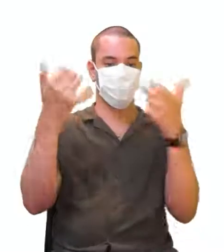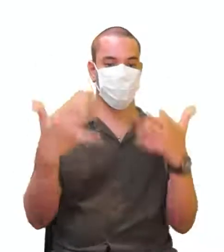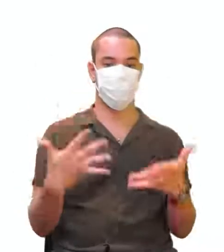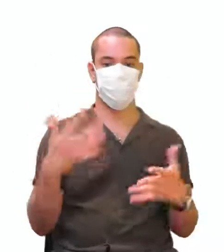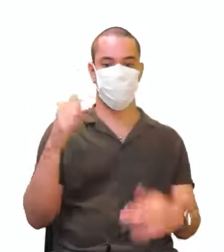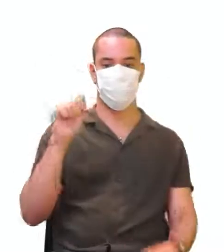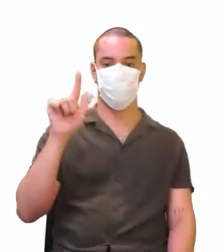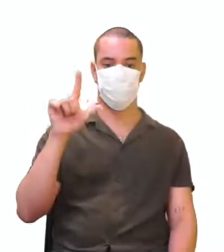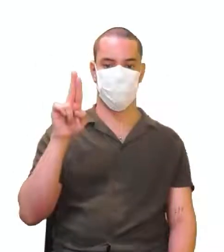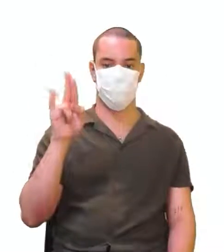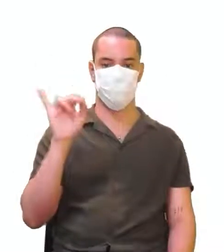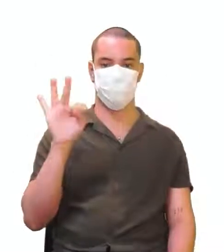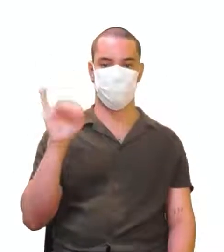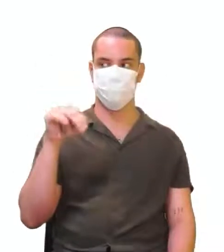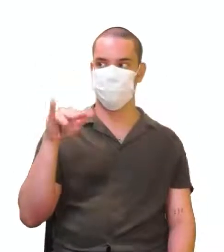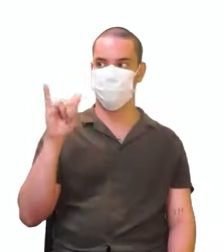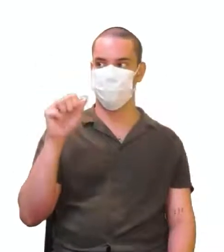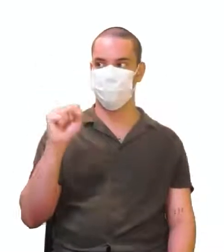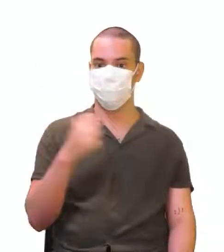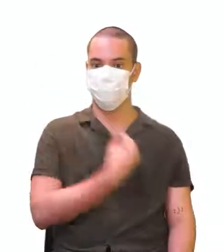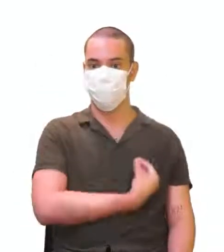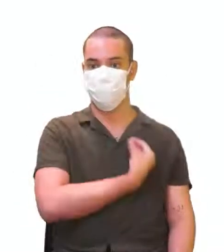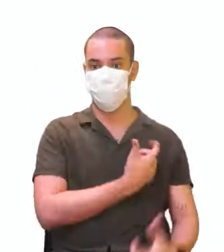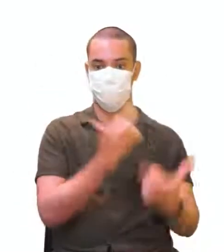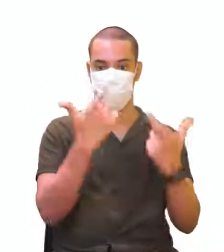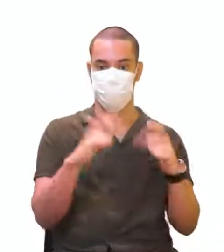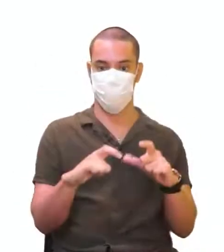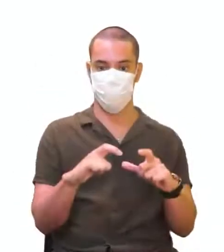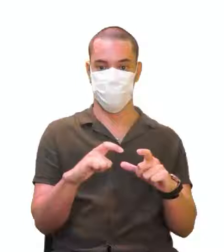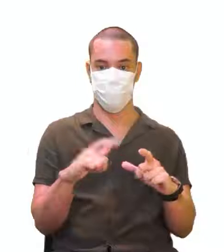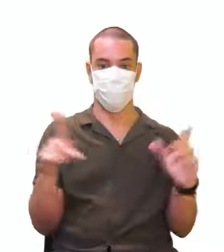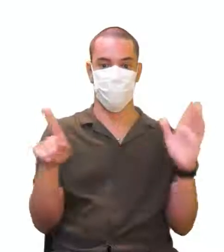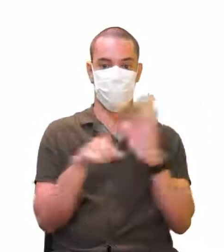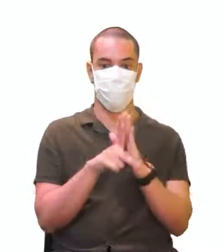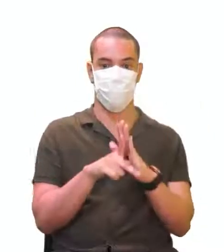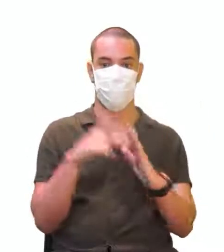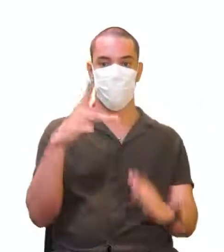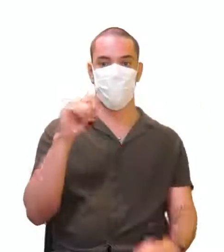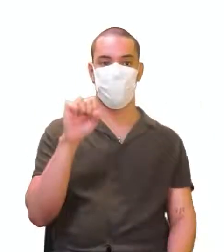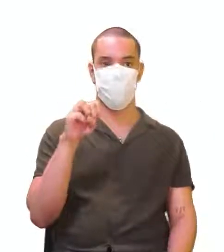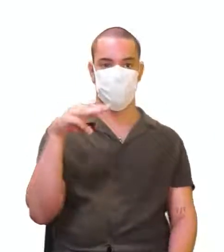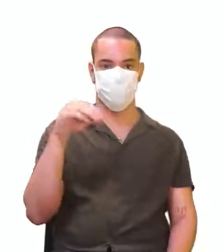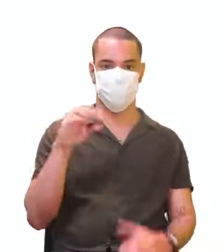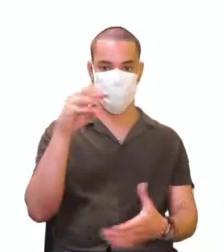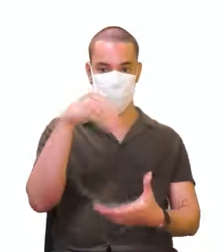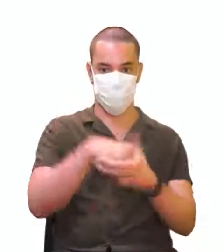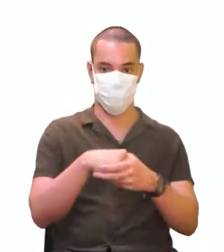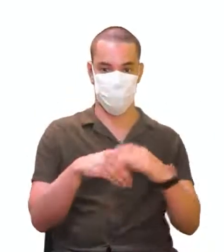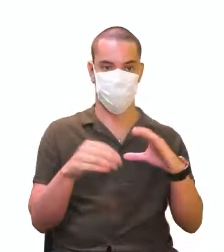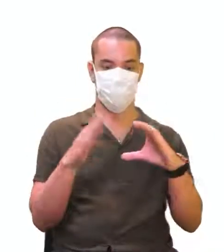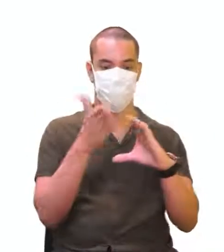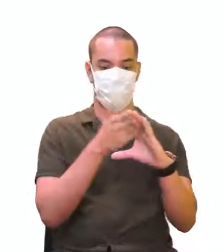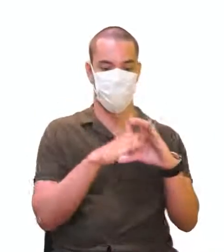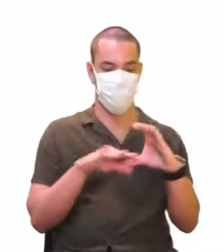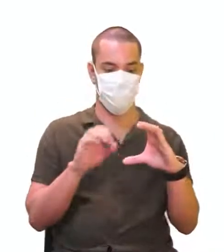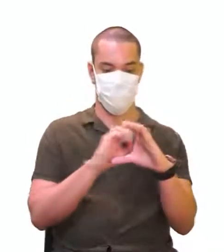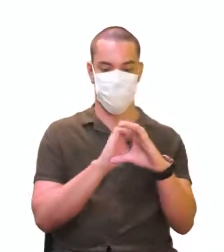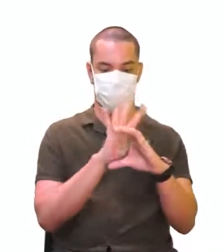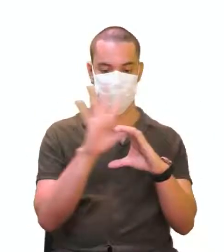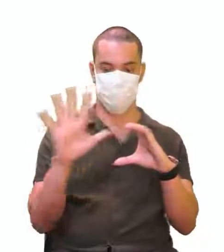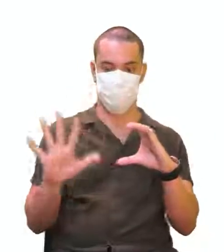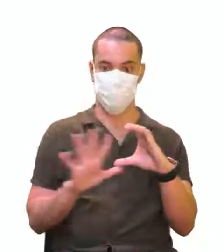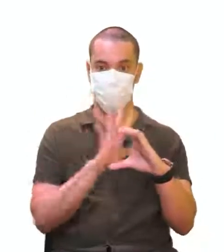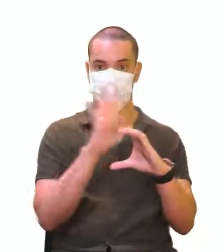aglutininas, ou seja, os anticorpos, eles vão estar presentes onde? No plasma sanguíneo. O plasma sanguíneo é aquela parte clara,